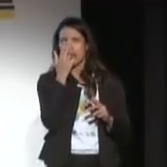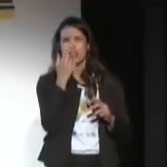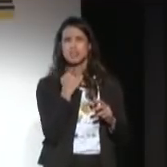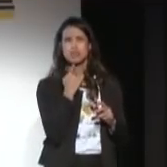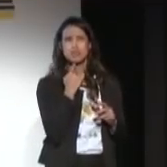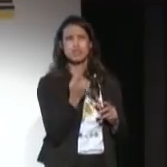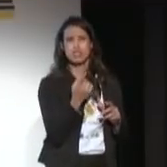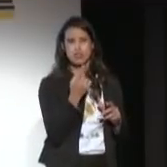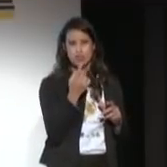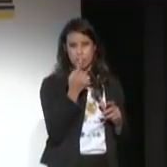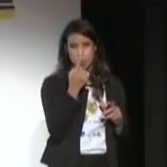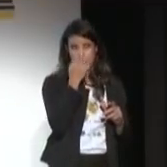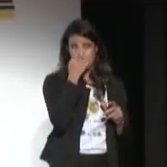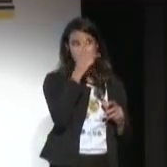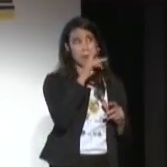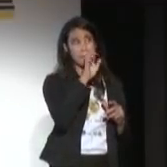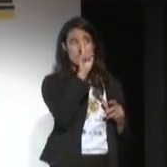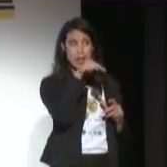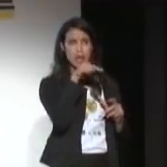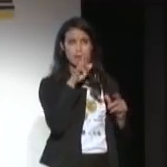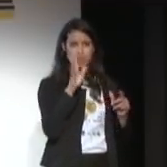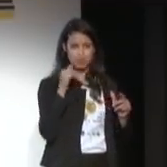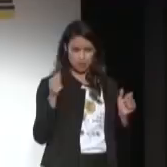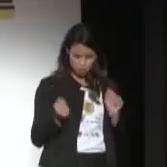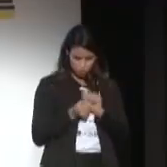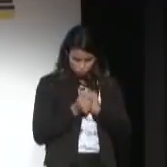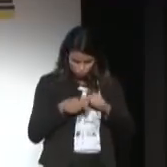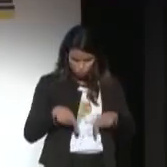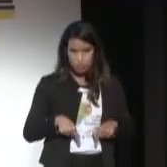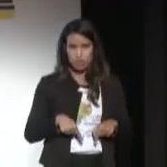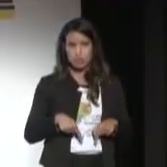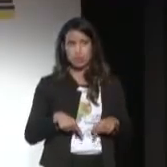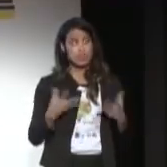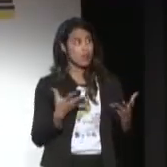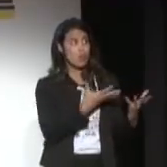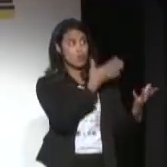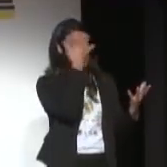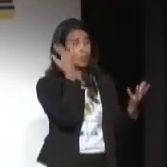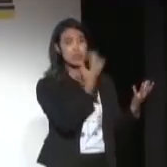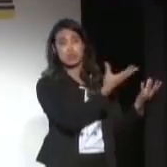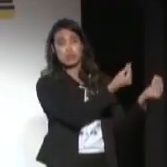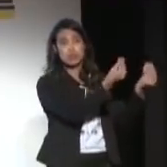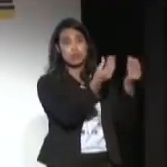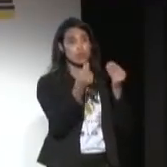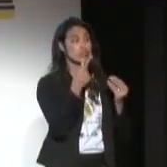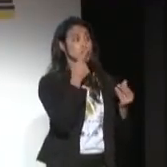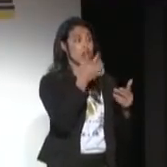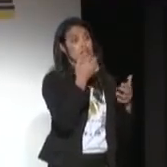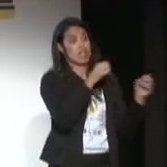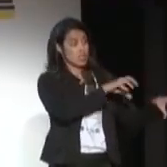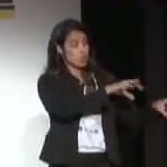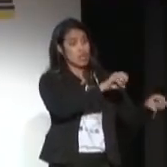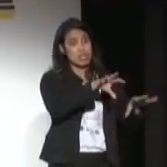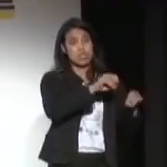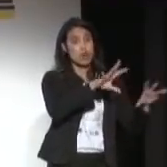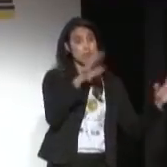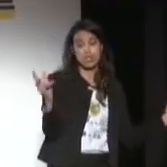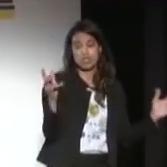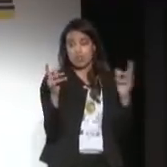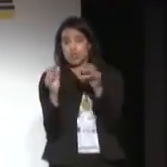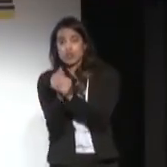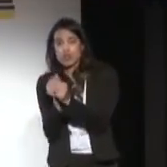no pé sem se conectar com o pé. Mas parece que tem um monte de gente aí falando de educação sem se conectar com a educação. Entende?